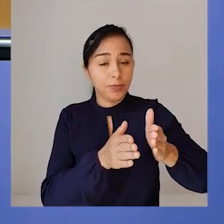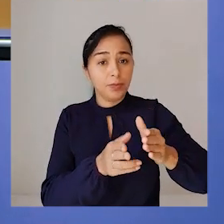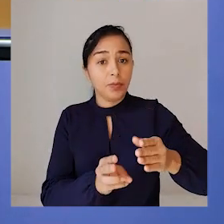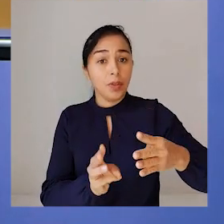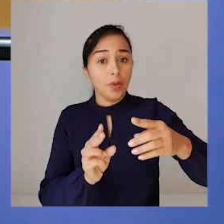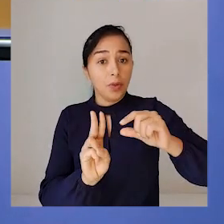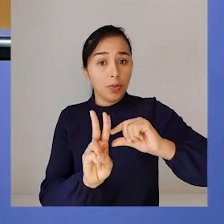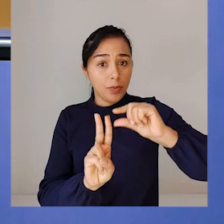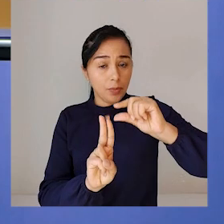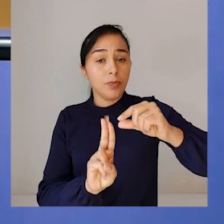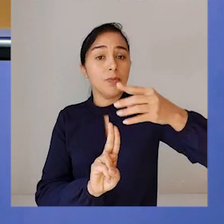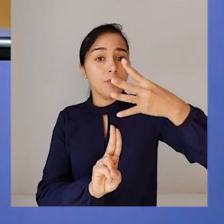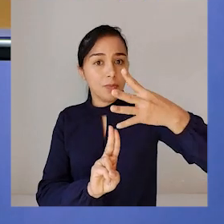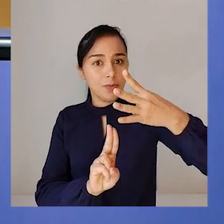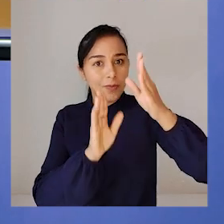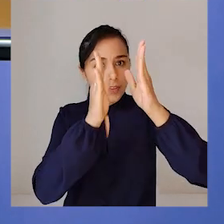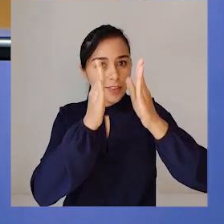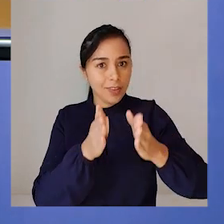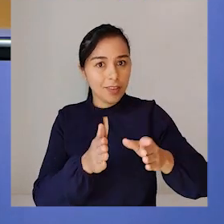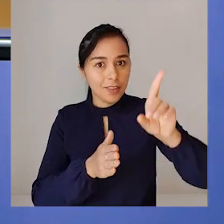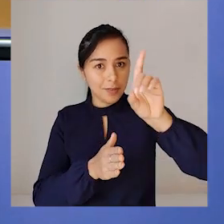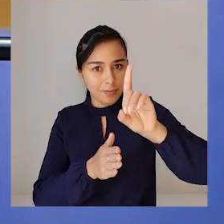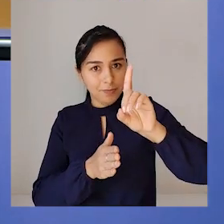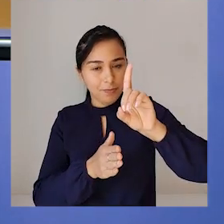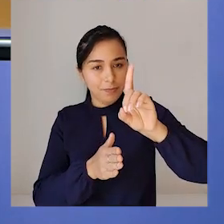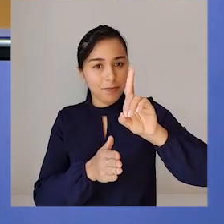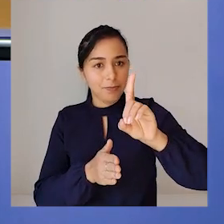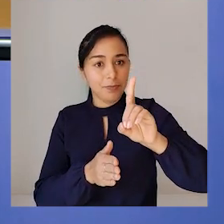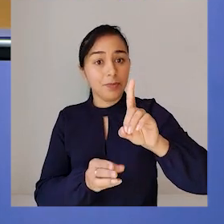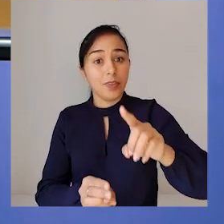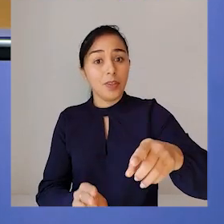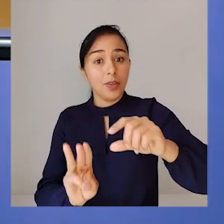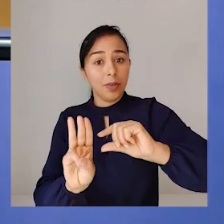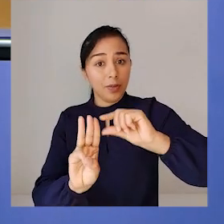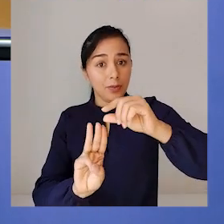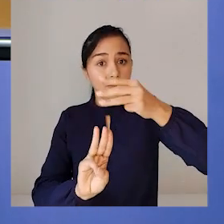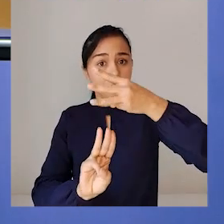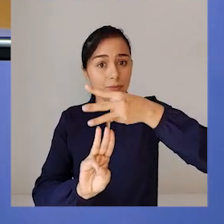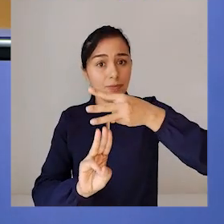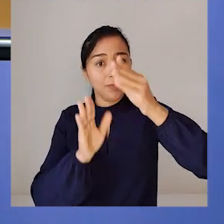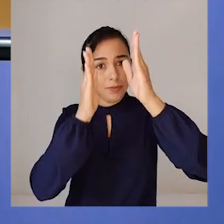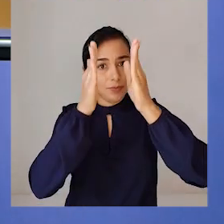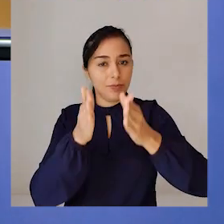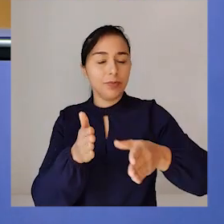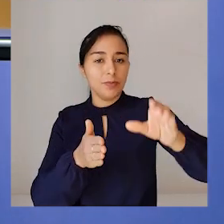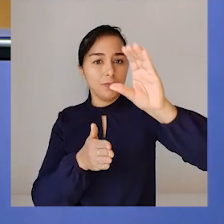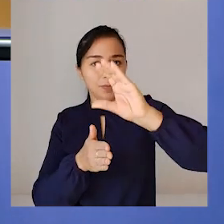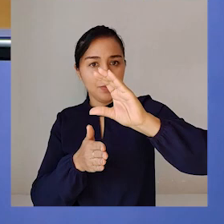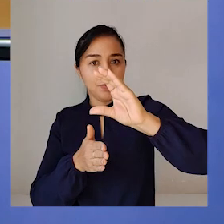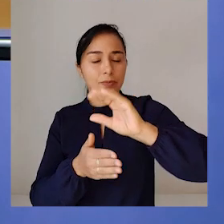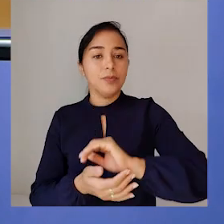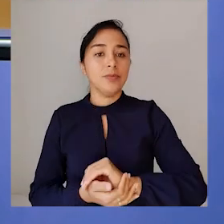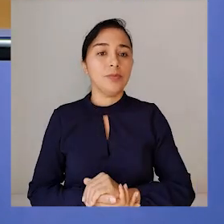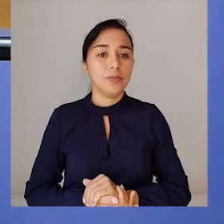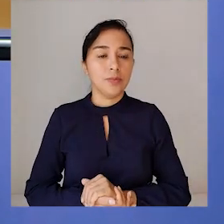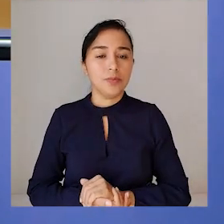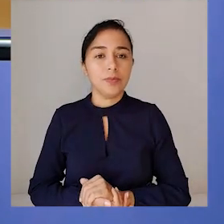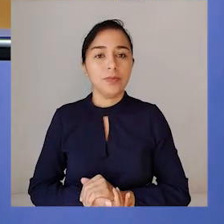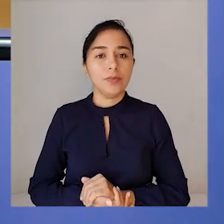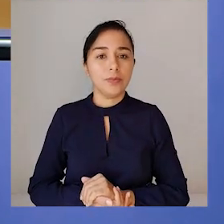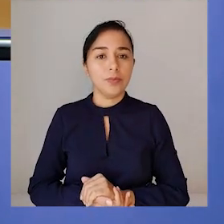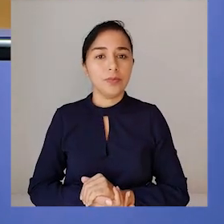dezena e o 3 na centena. Logo, nós temos aqui o algoritmo da adição prontinho para ser